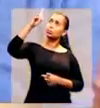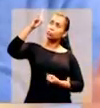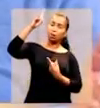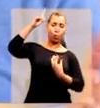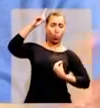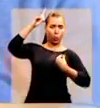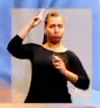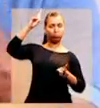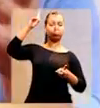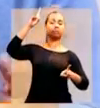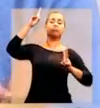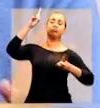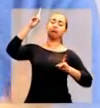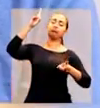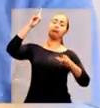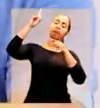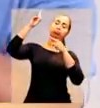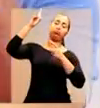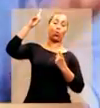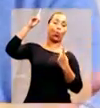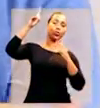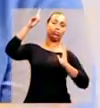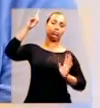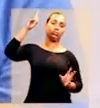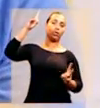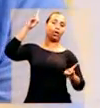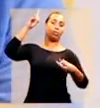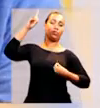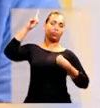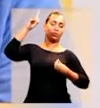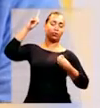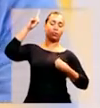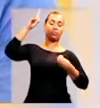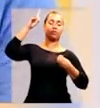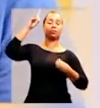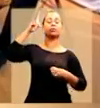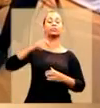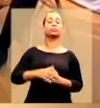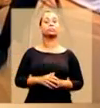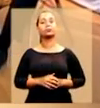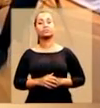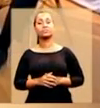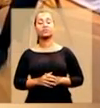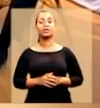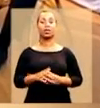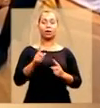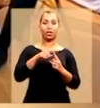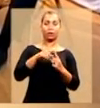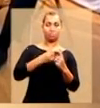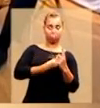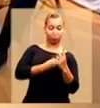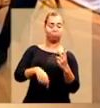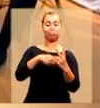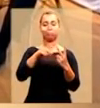é onipresente, onisciente e sei lá, são 3 onis que diz. Onipotente.